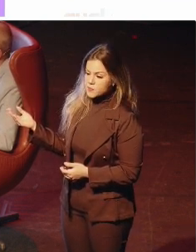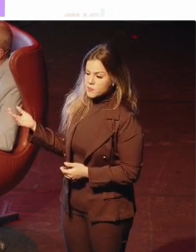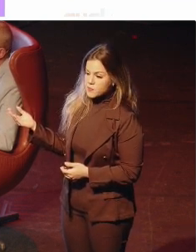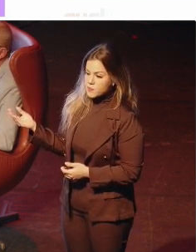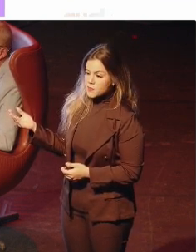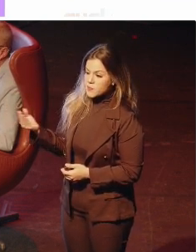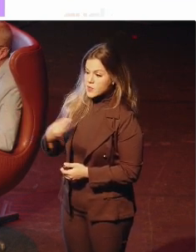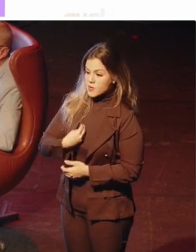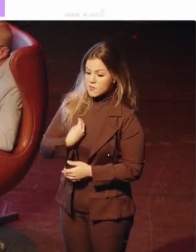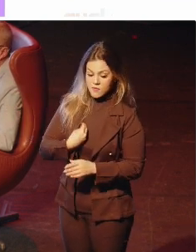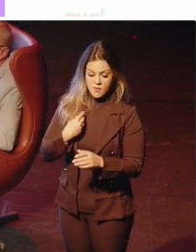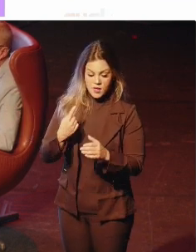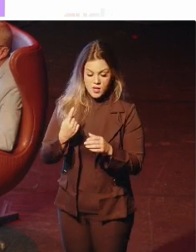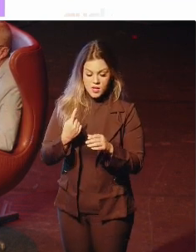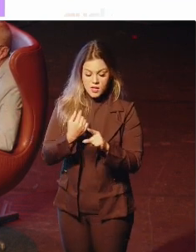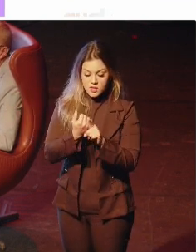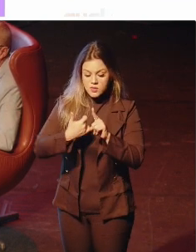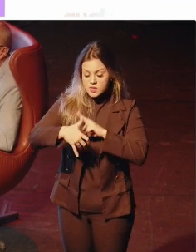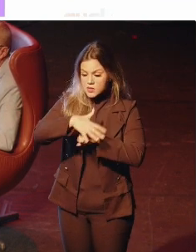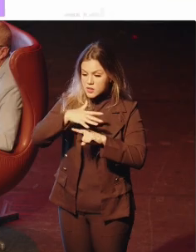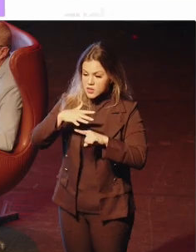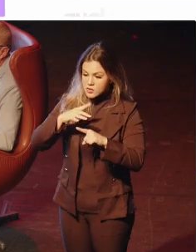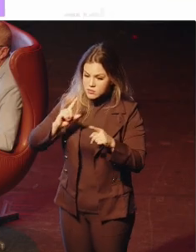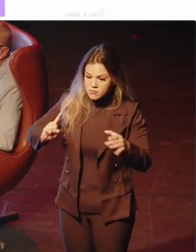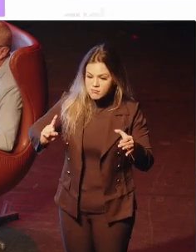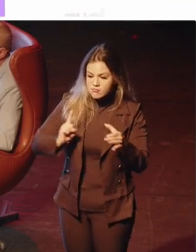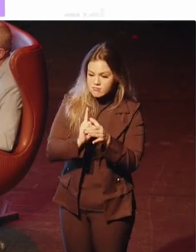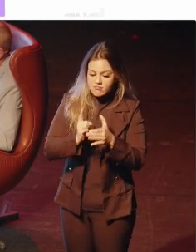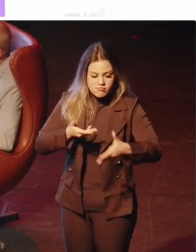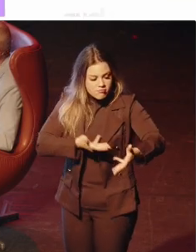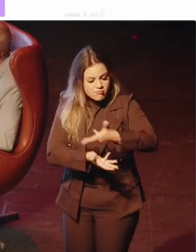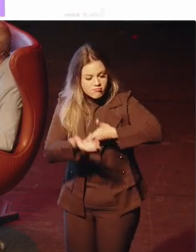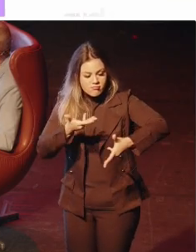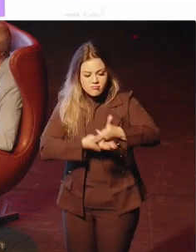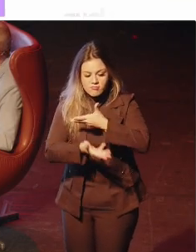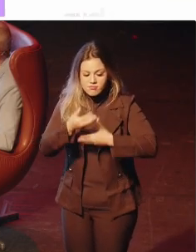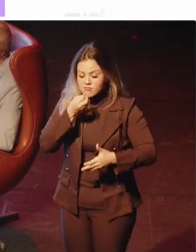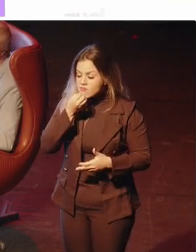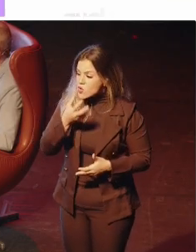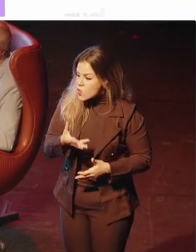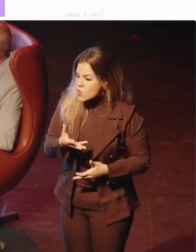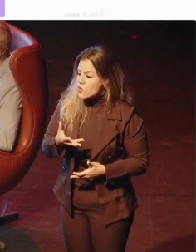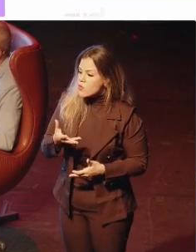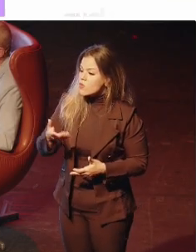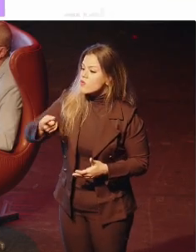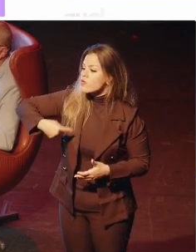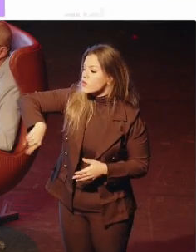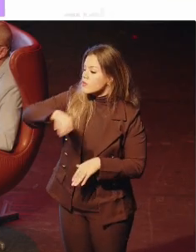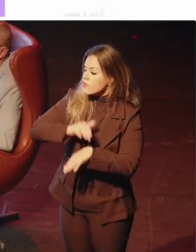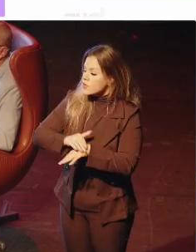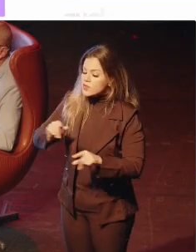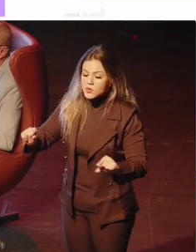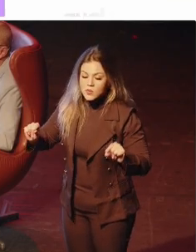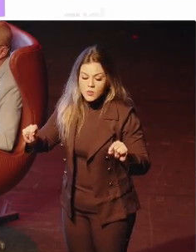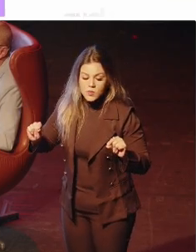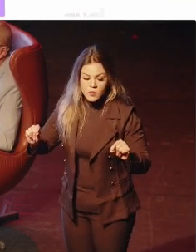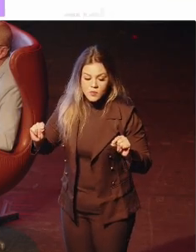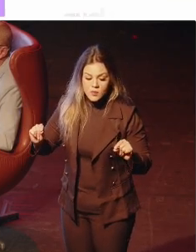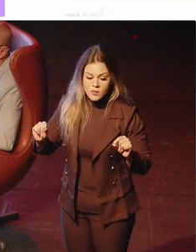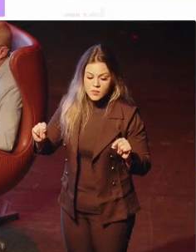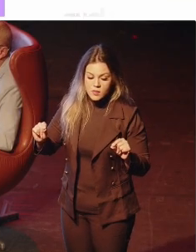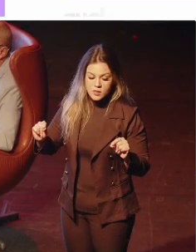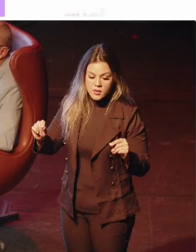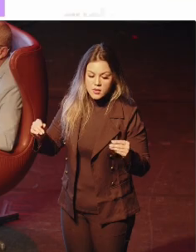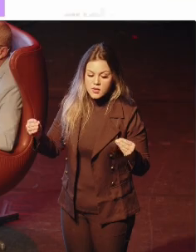viver em sociedade, viver com pessoas é muito bom, mas escolha as pessoas que você vai ter ao lado. A gente não quer gente